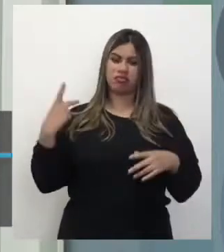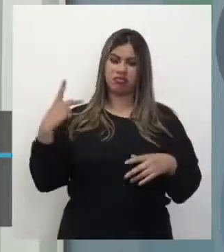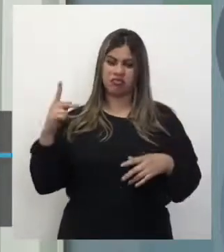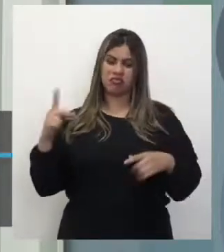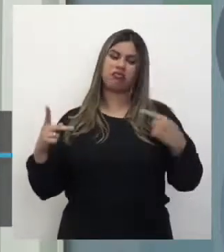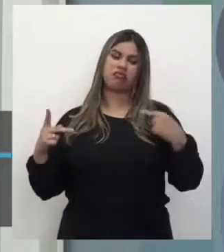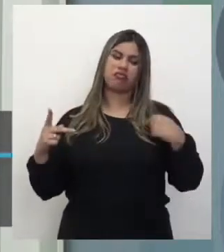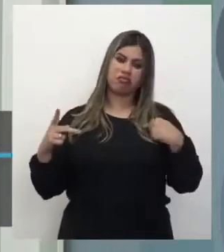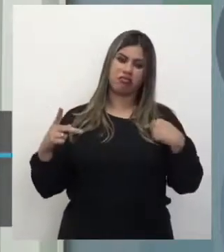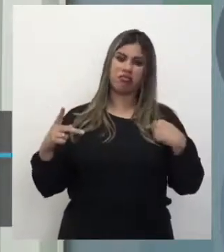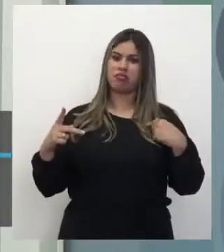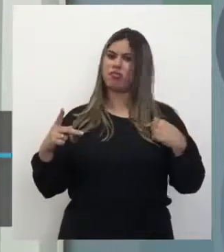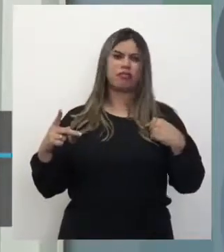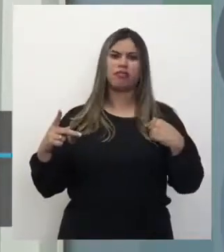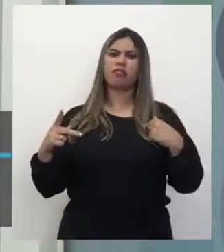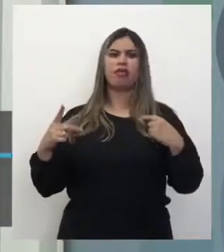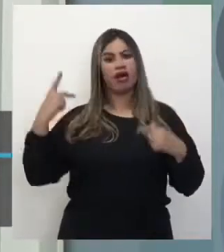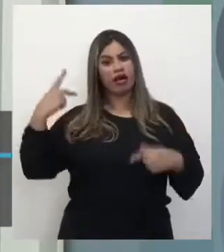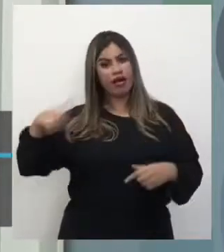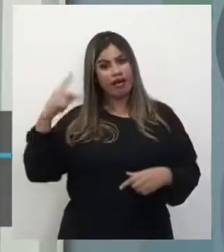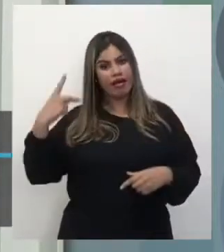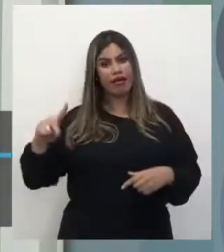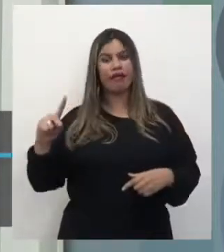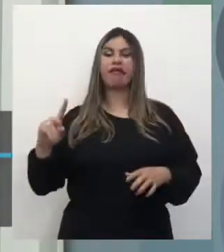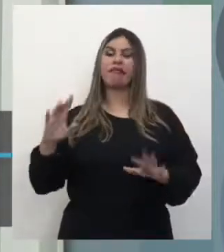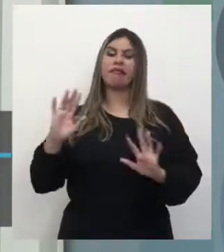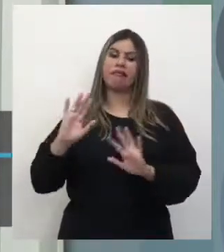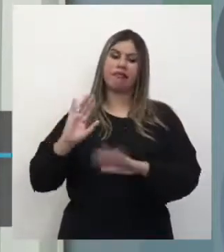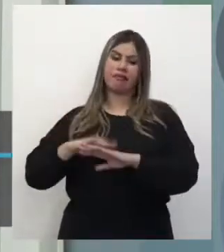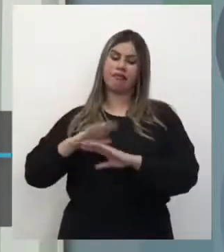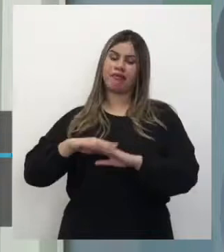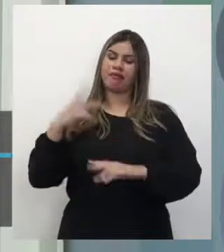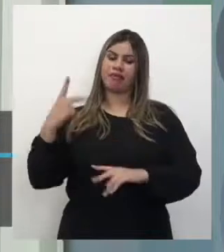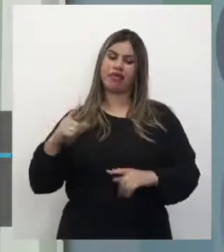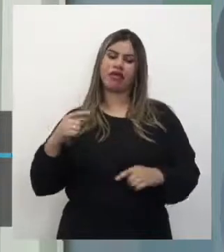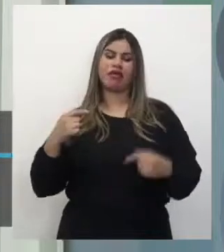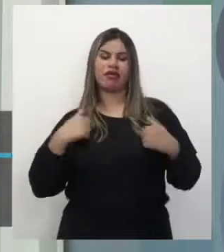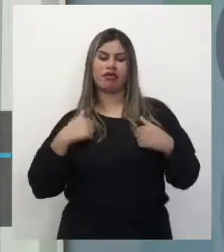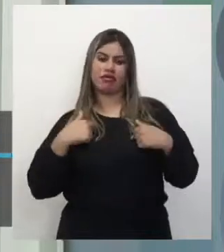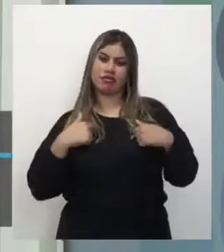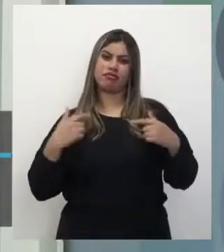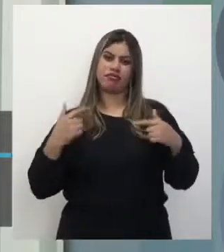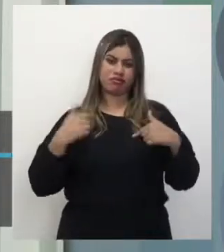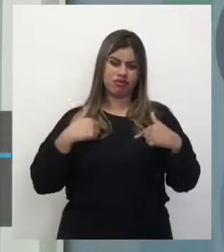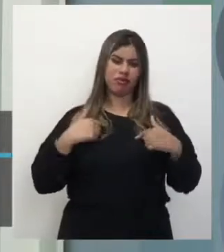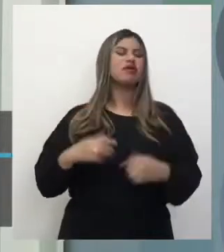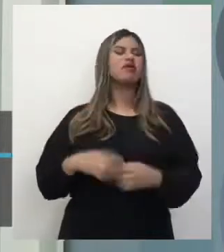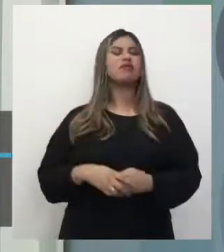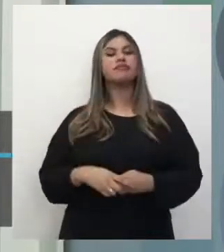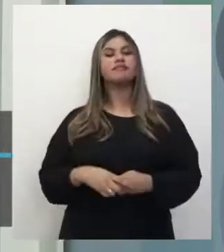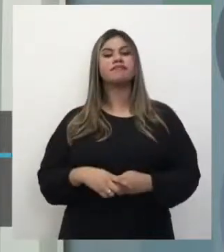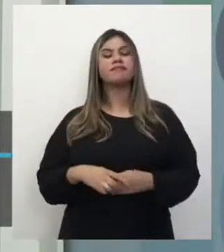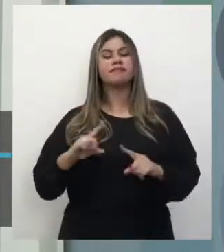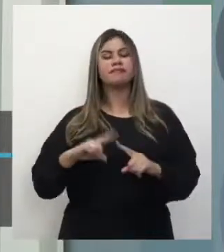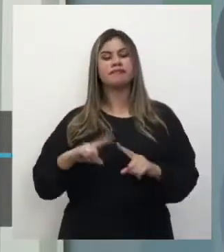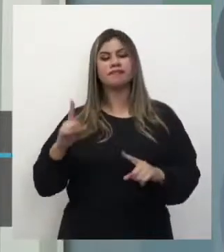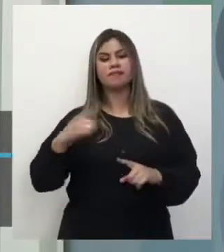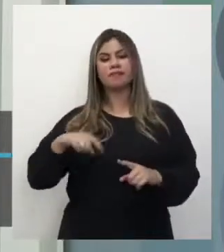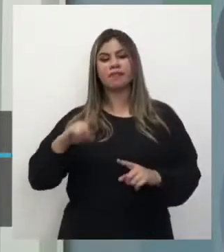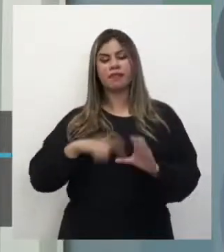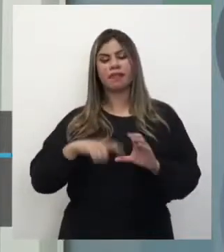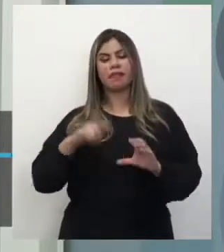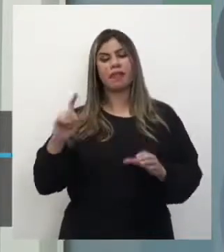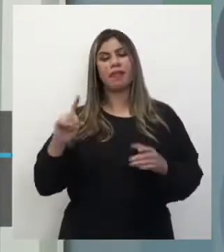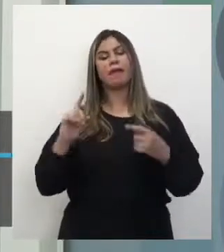mesmo tempo que nós somos autônomos, né, temos uma existência independente, nós somos membros de uma sociedade.